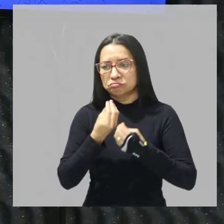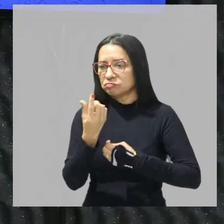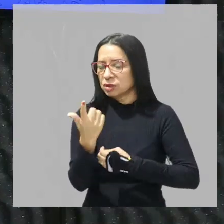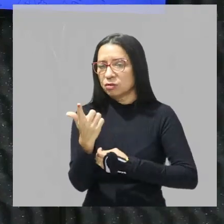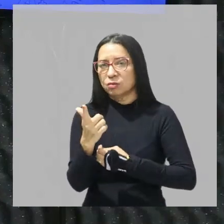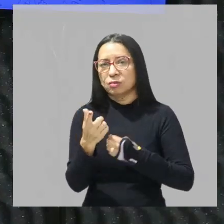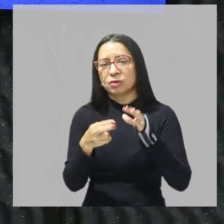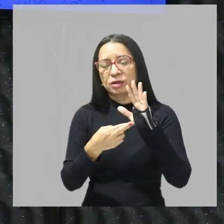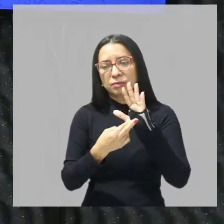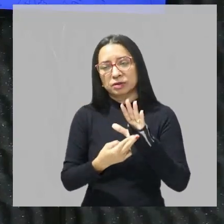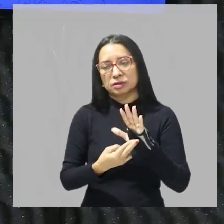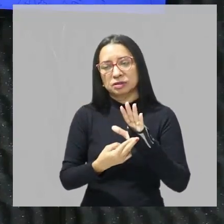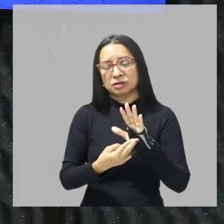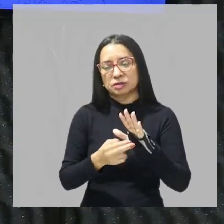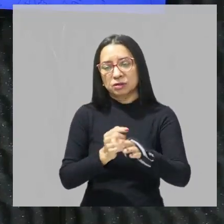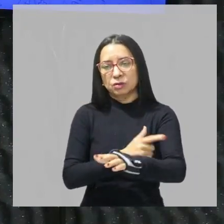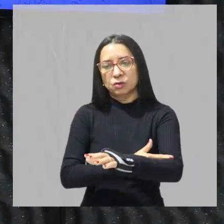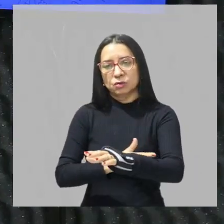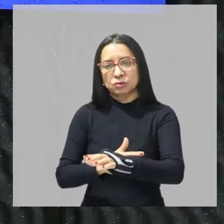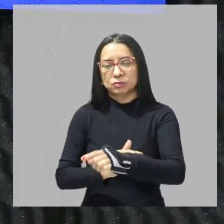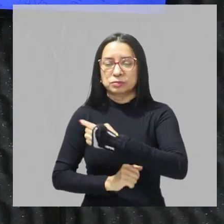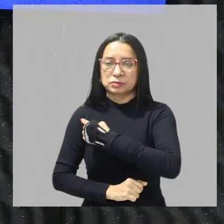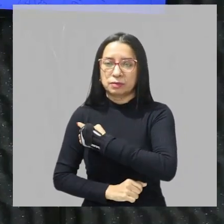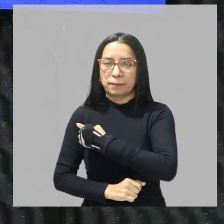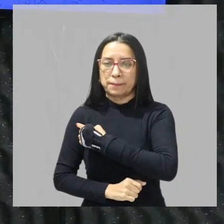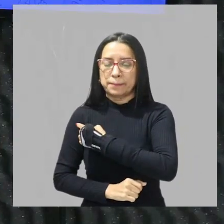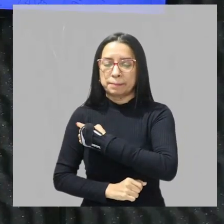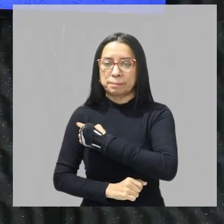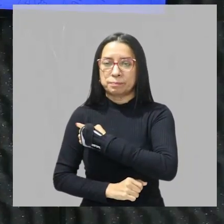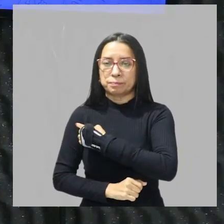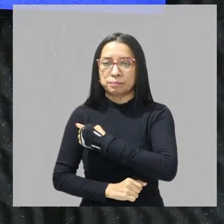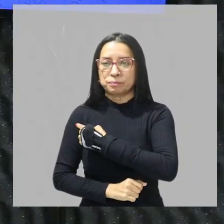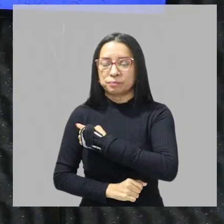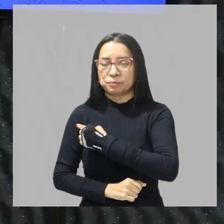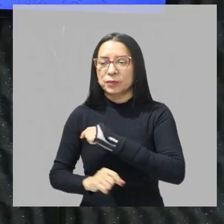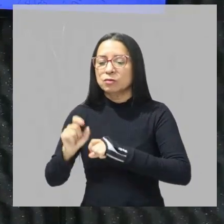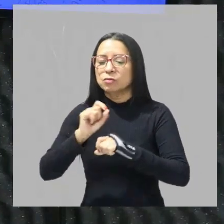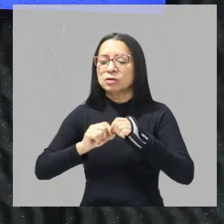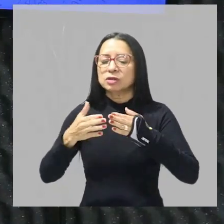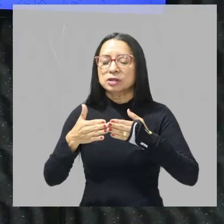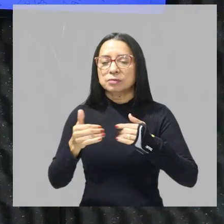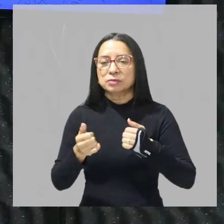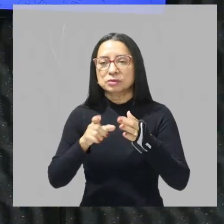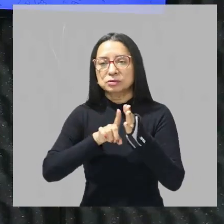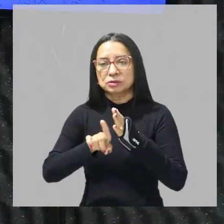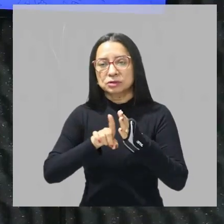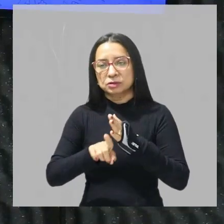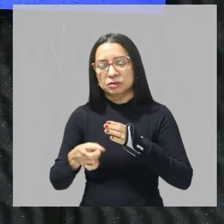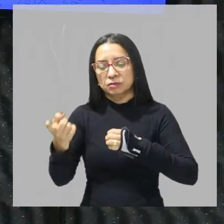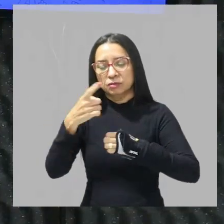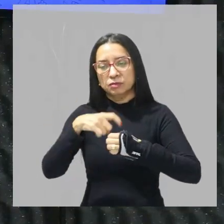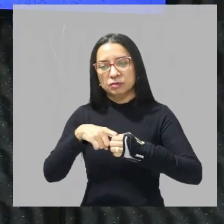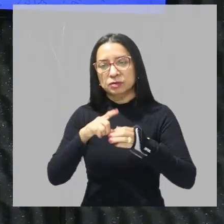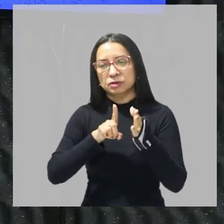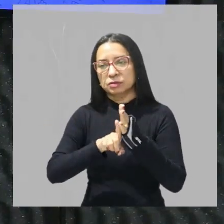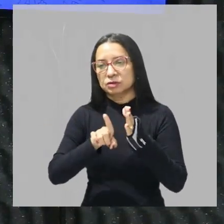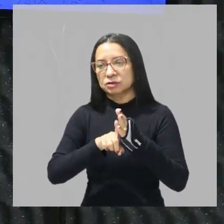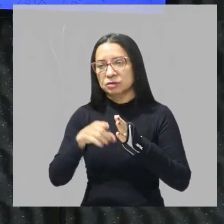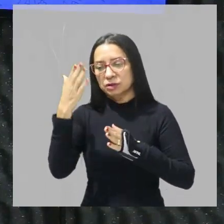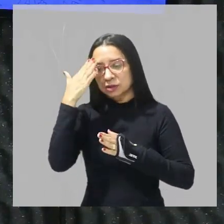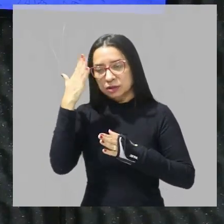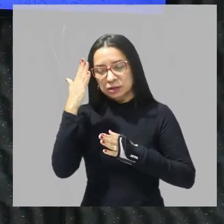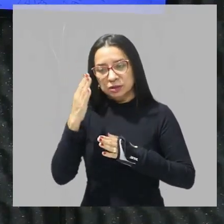na teia alimentar. Então, pessoal, o que ele está pedindo lá na questão? Eu vou voltar para a questão para vocês